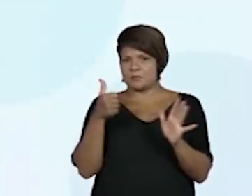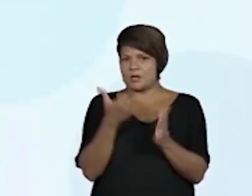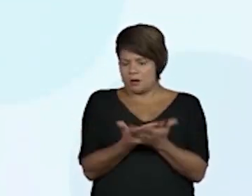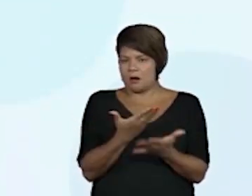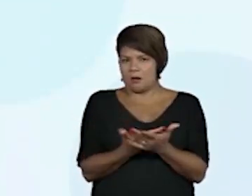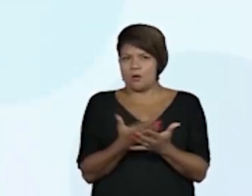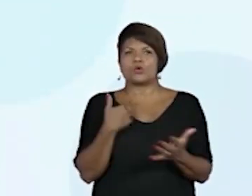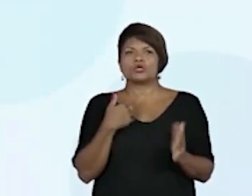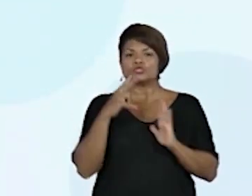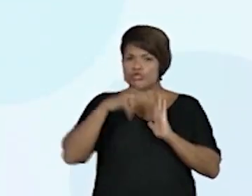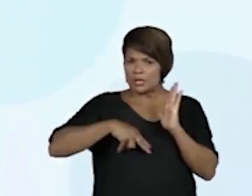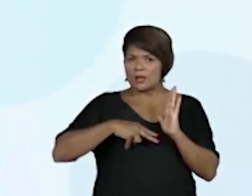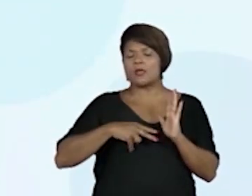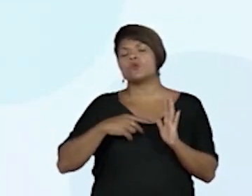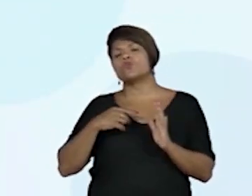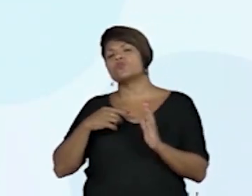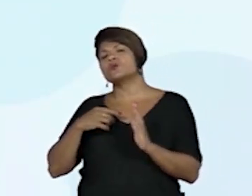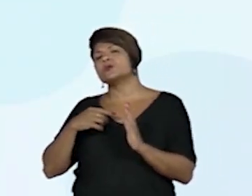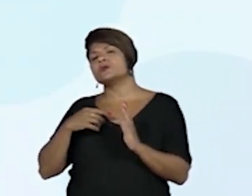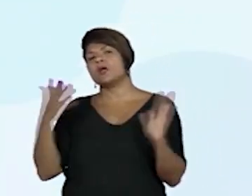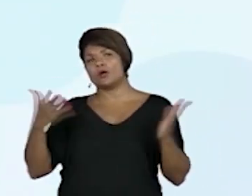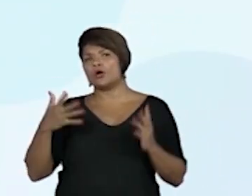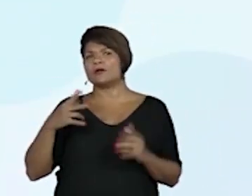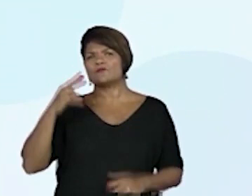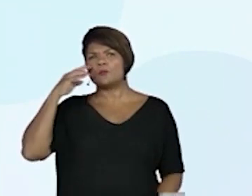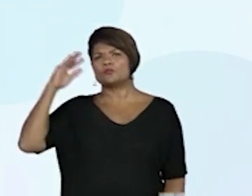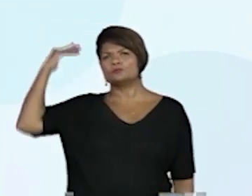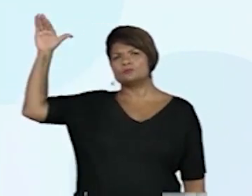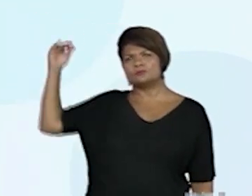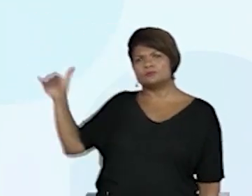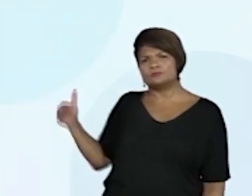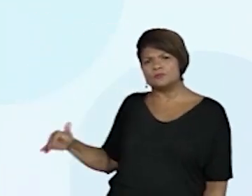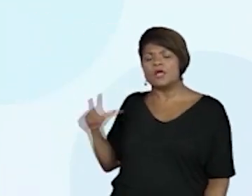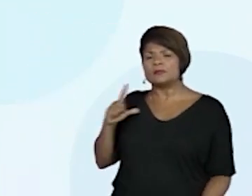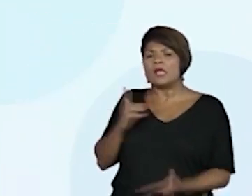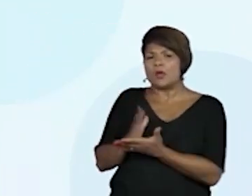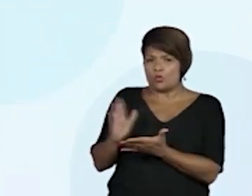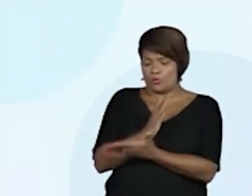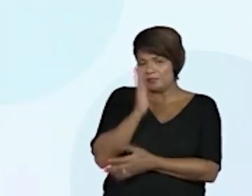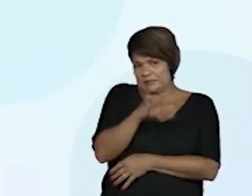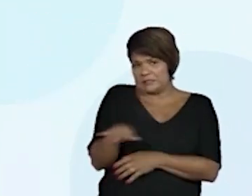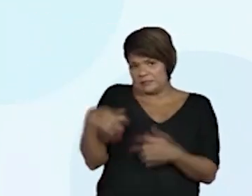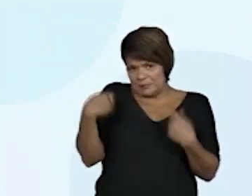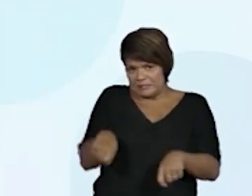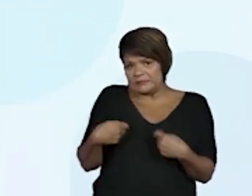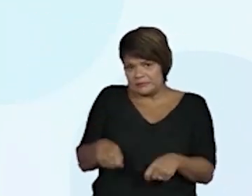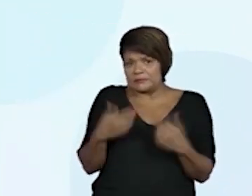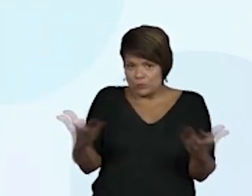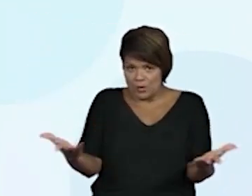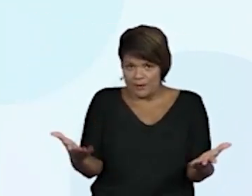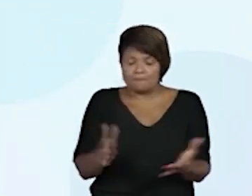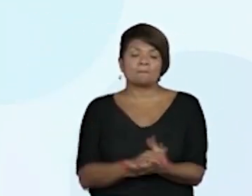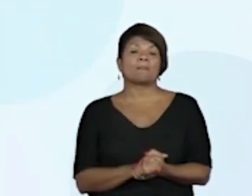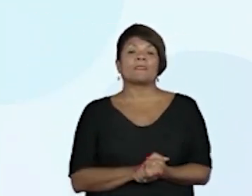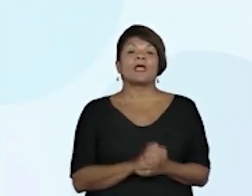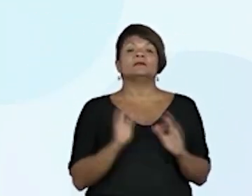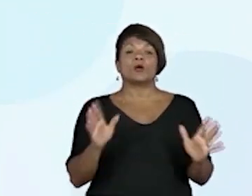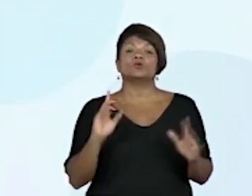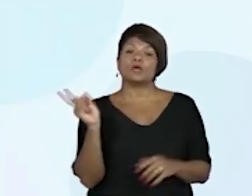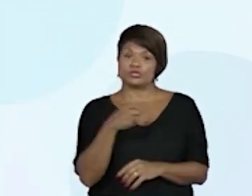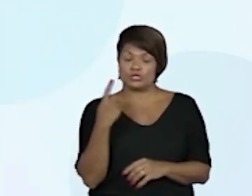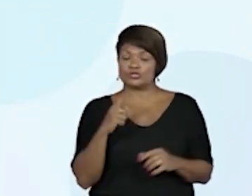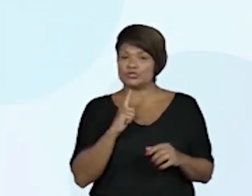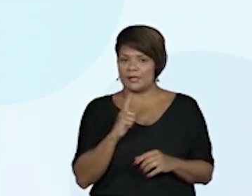lida rapidinho de novo, porque a gente sabe que tem crianças que precisam, não é mesmo? Vamos lá, criançada. Então, nós